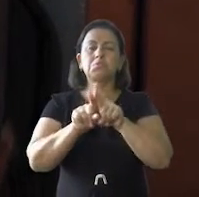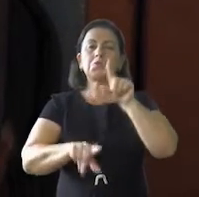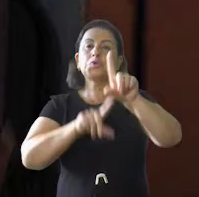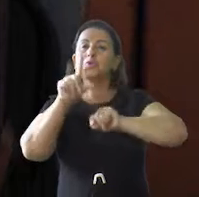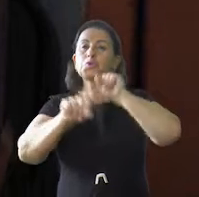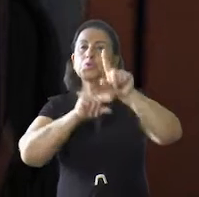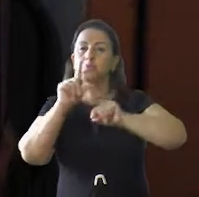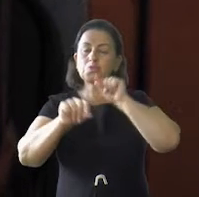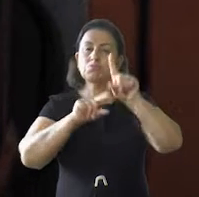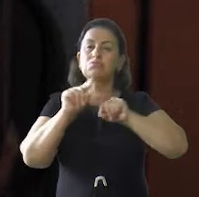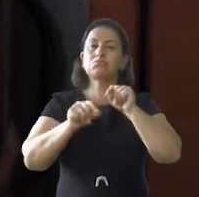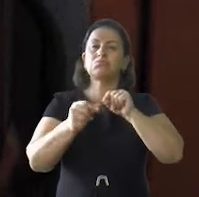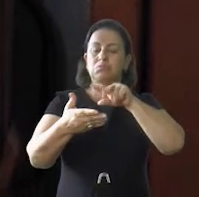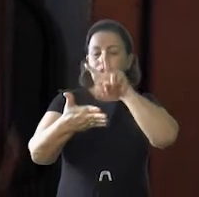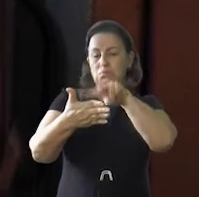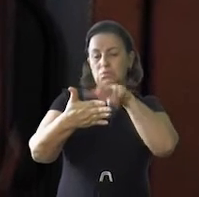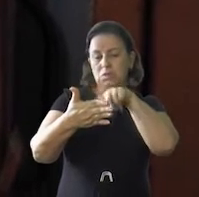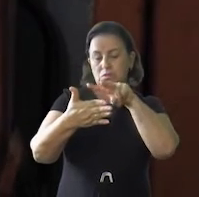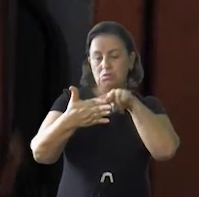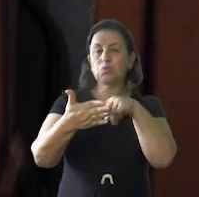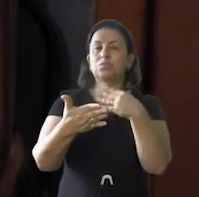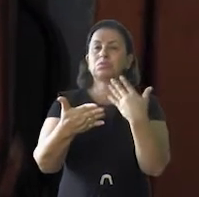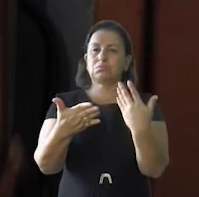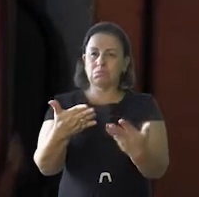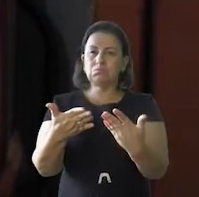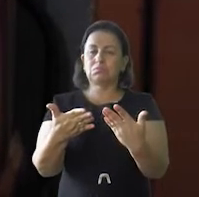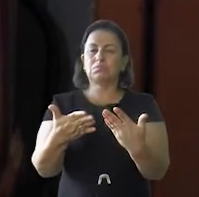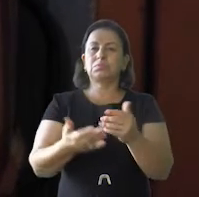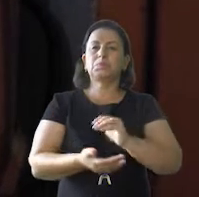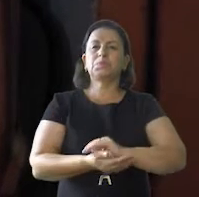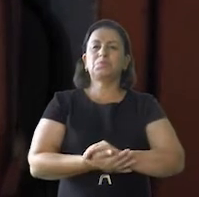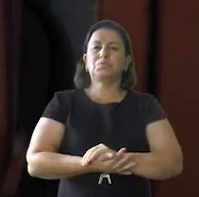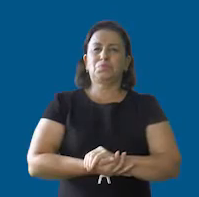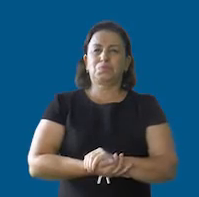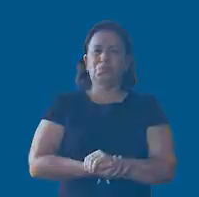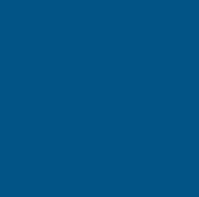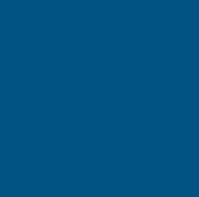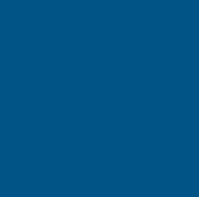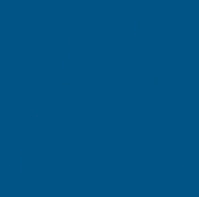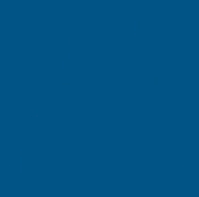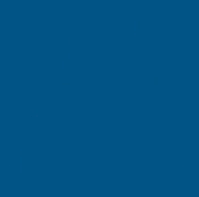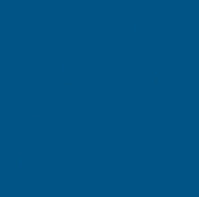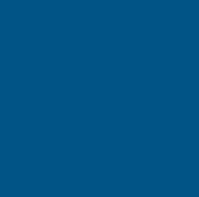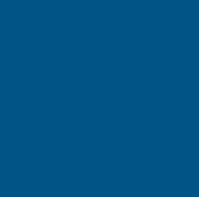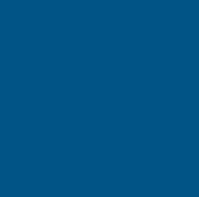outras opções de ler, da leitura, né, de cultura.